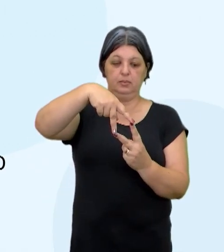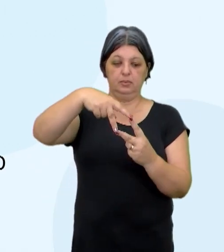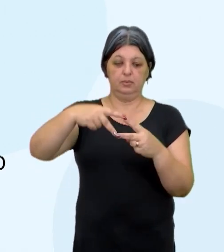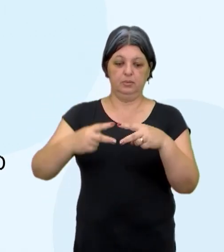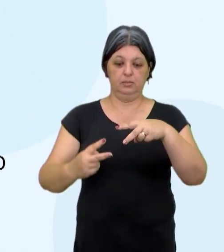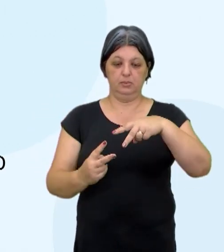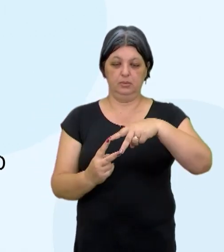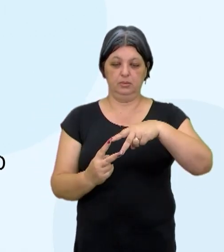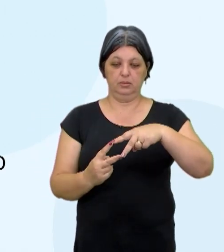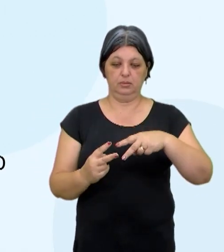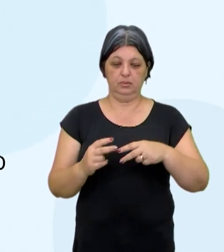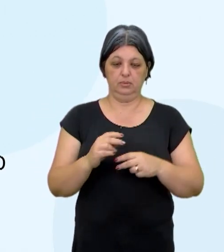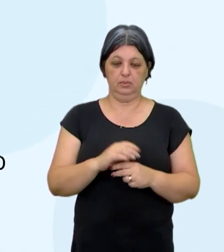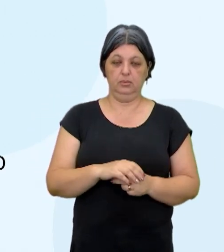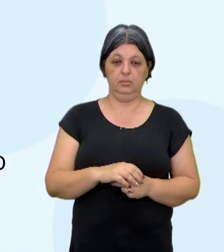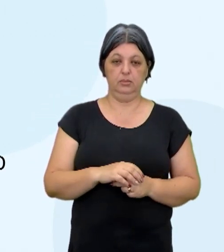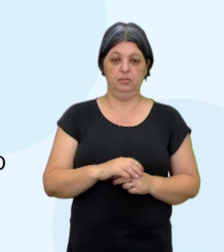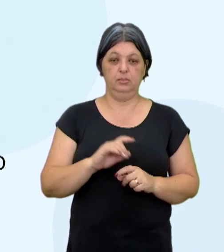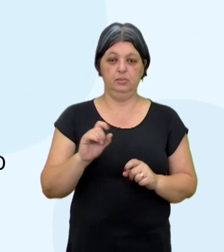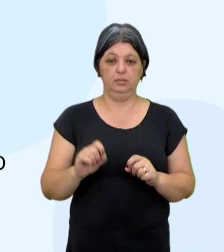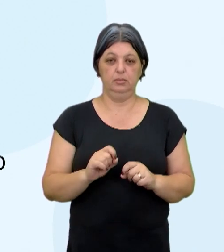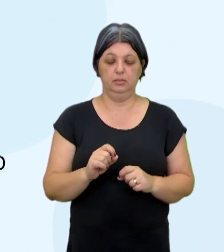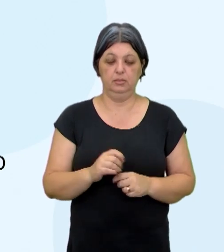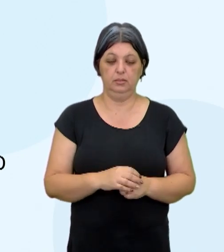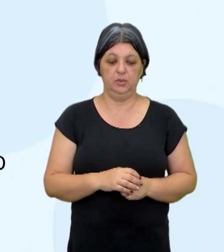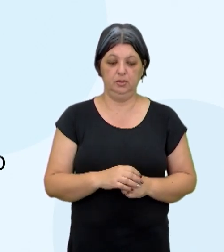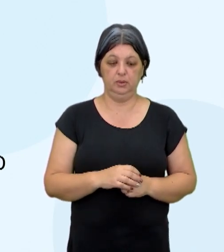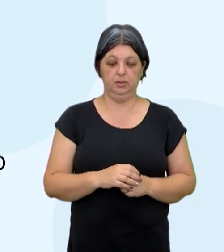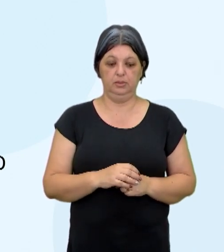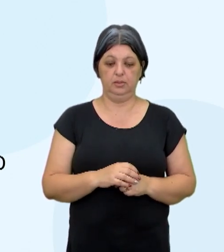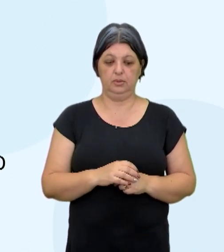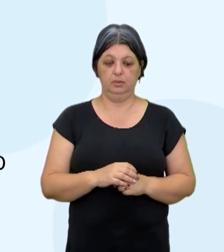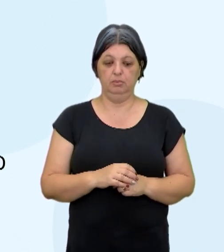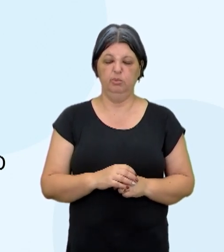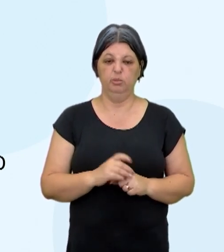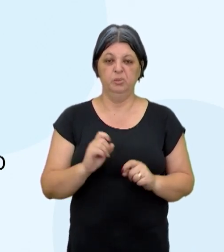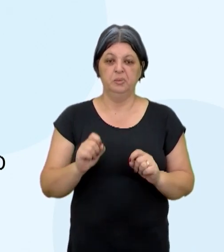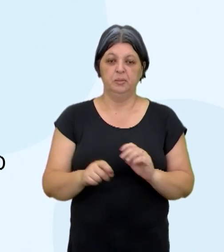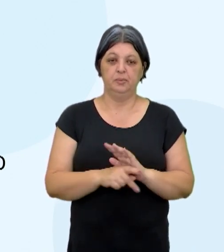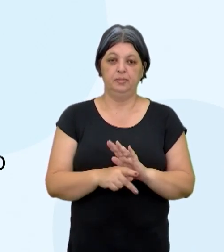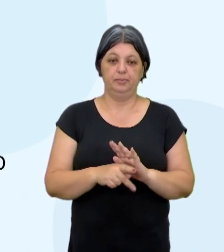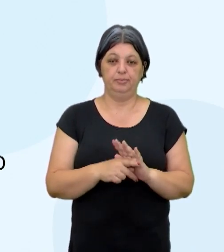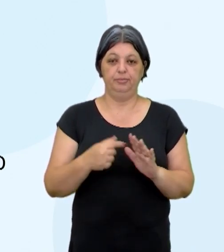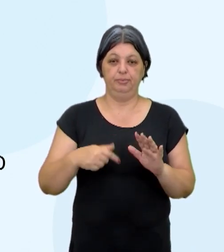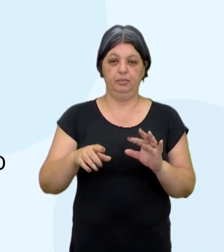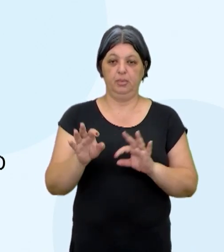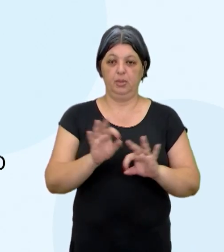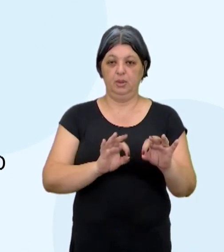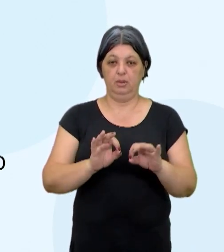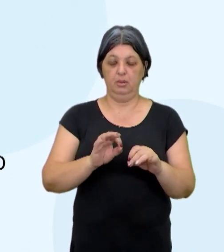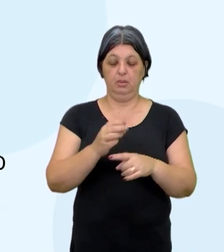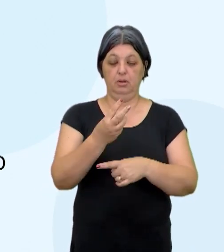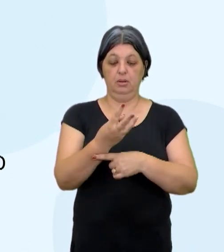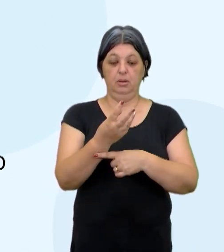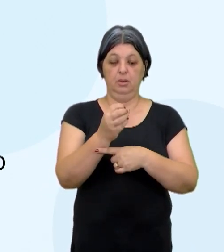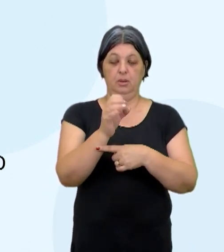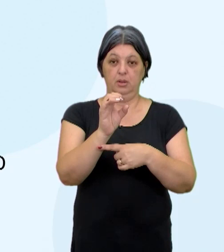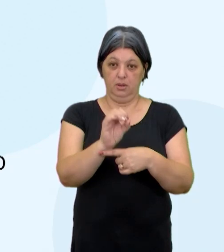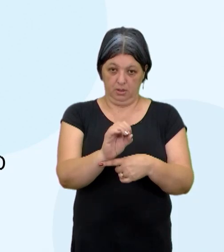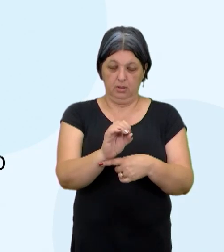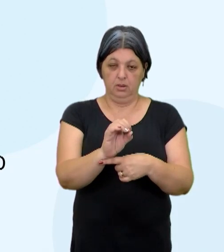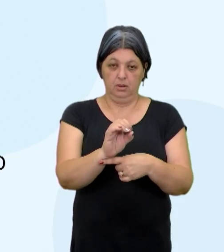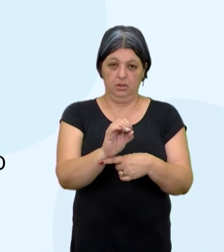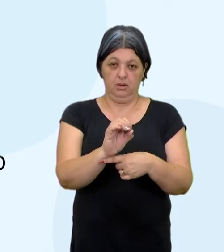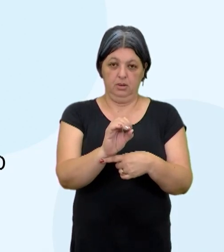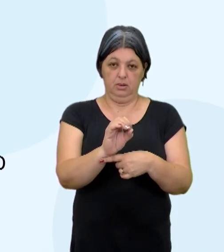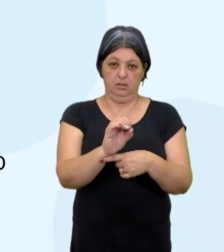a volta completa tem que ser 360, é possível fazer o ladrilhamento porque dividindo a volta completa, que é